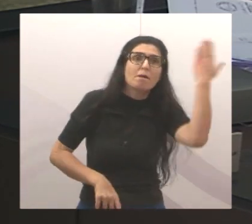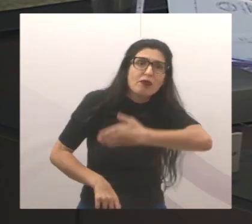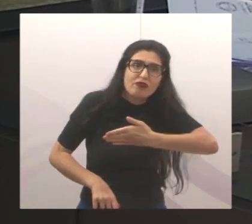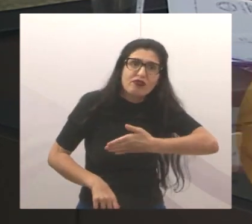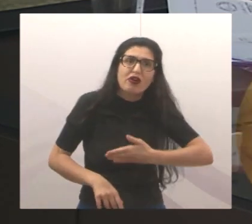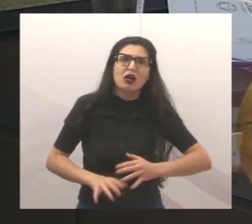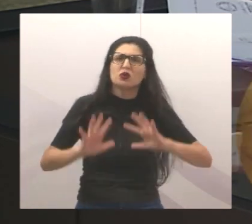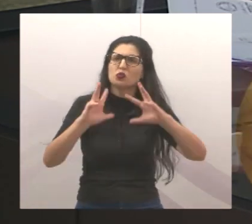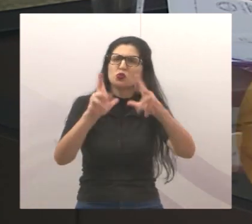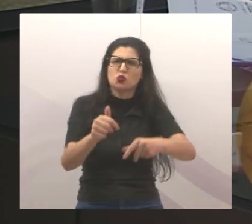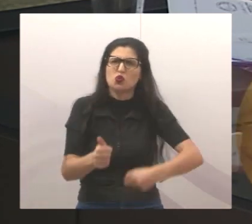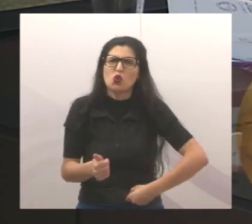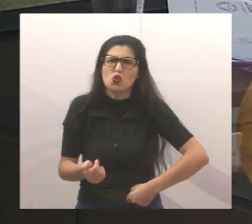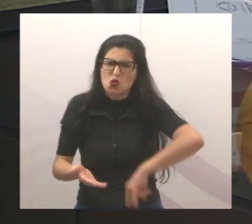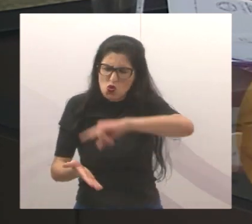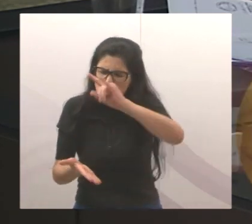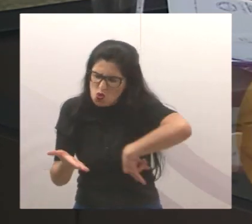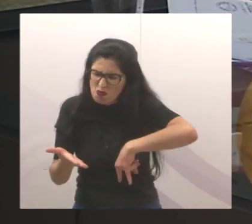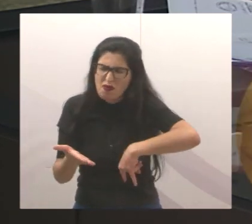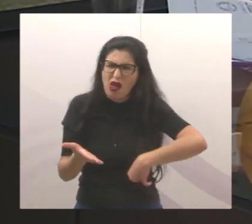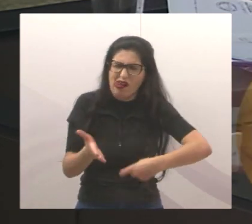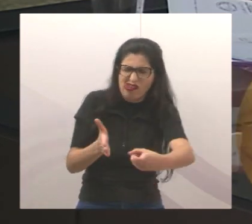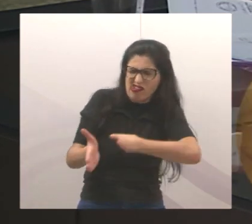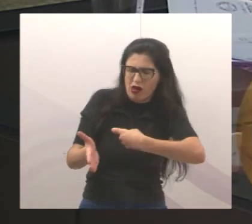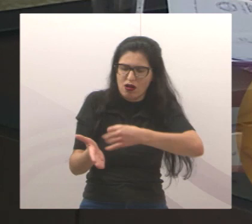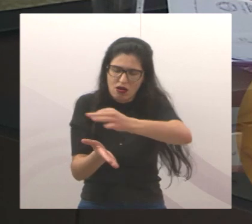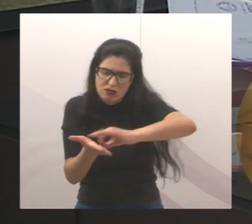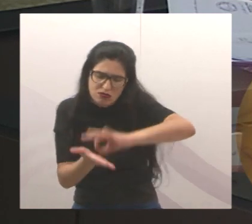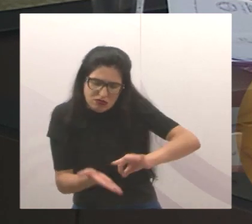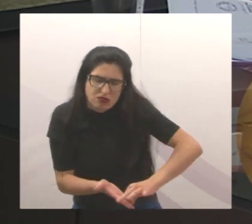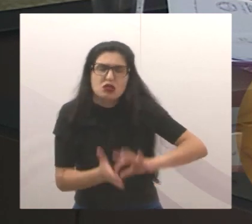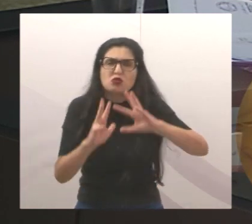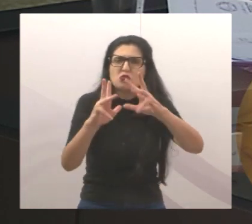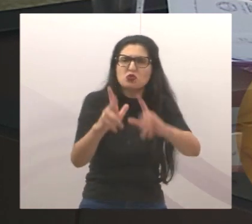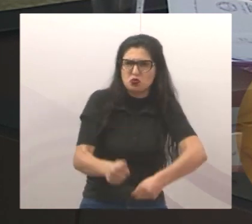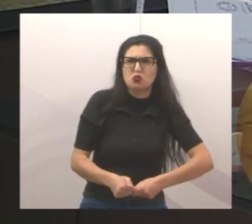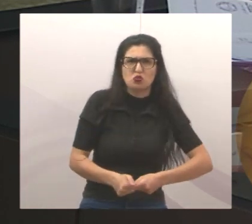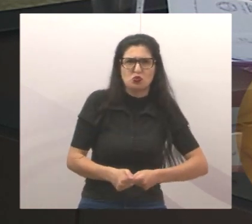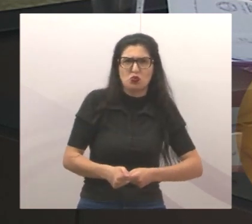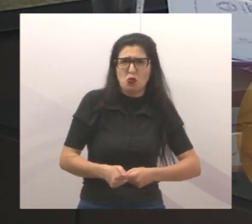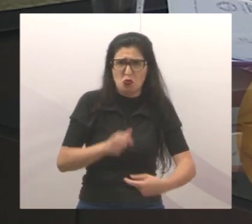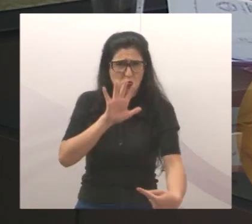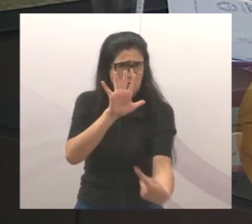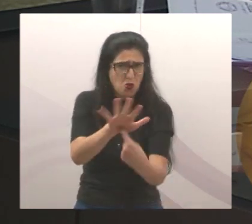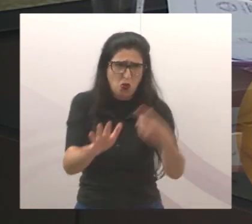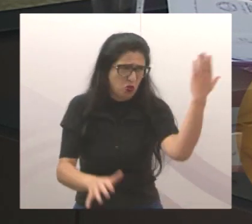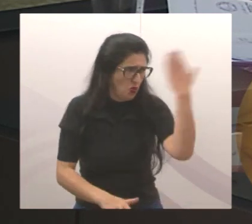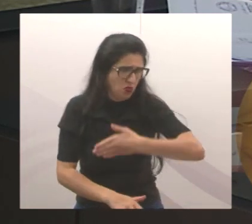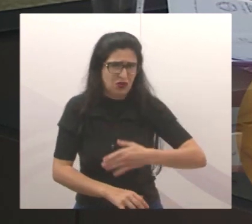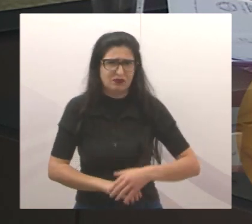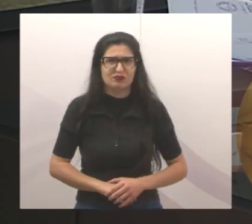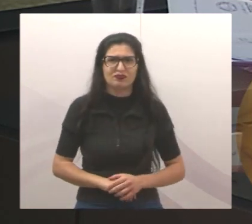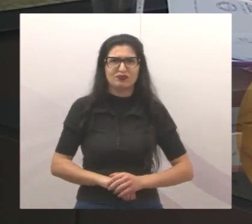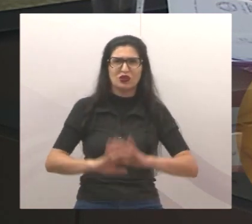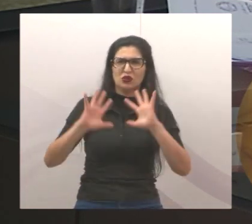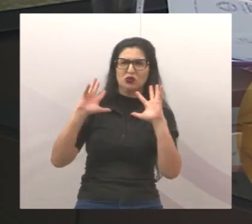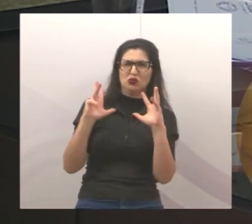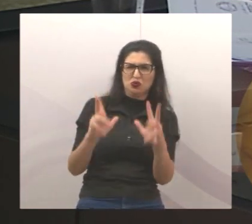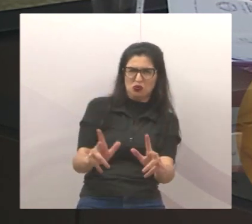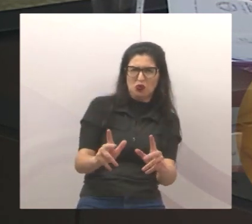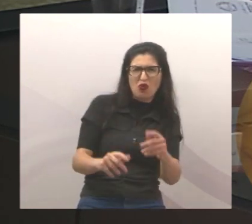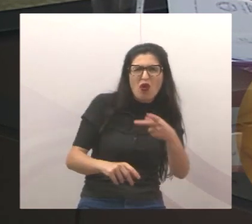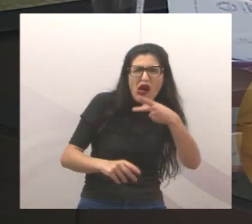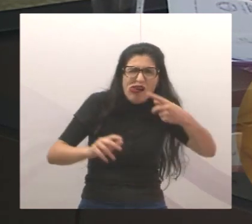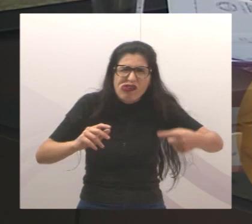quitação dos meus contratos que eu assinei. Vejo que isso já acaba com qualquer insinuação leviana de desvio de dinheiro